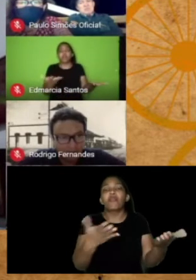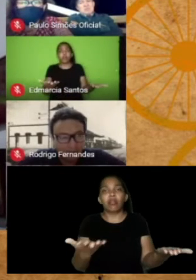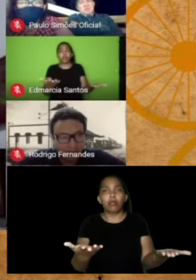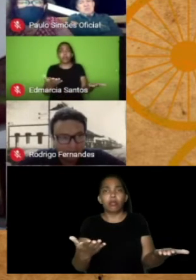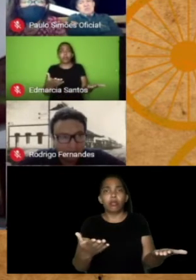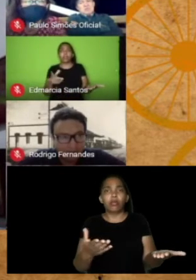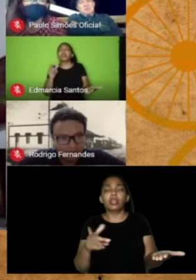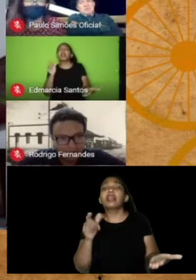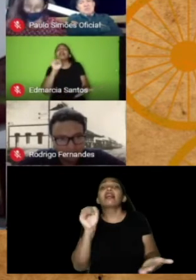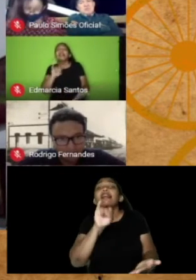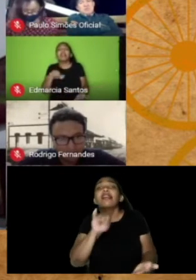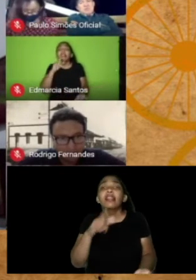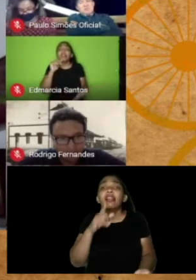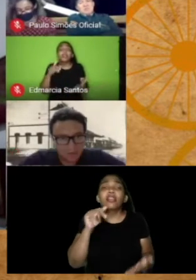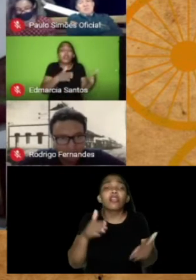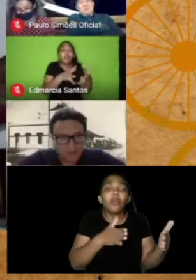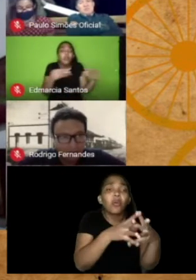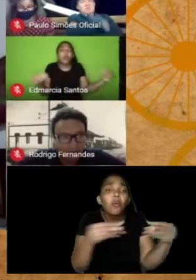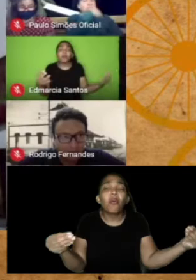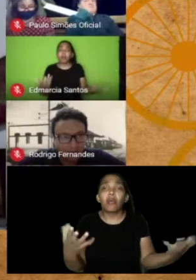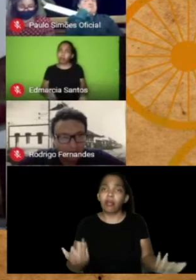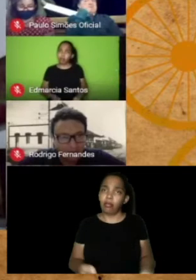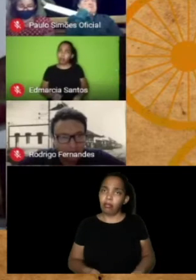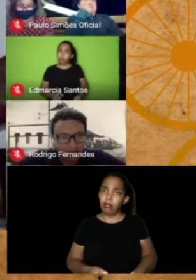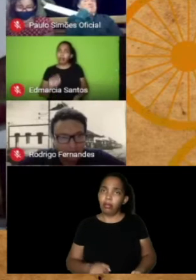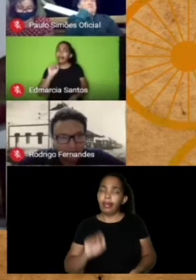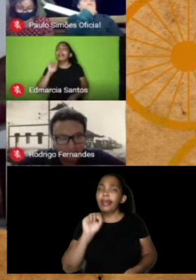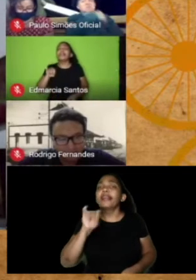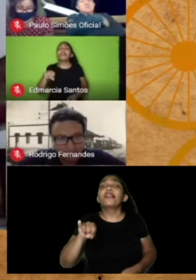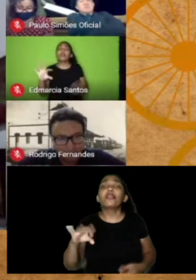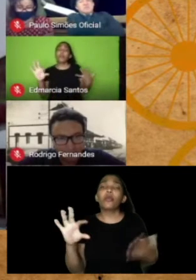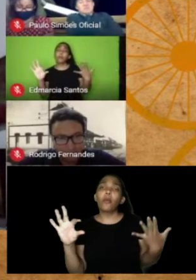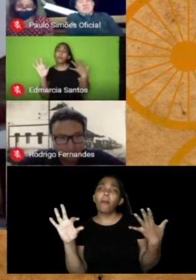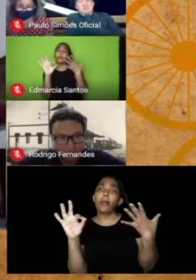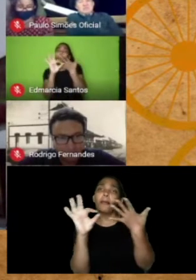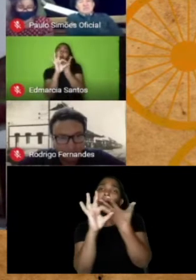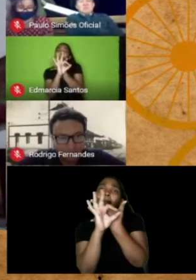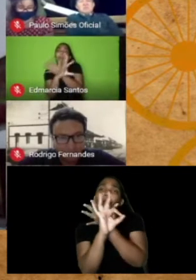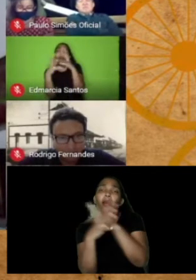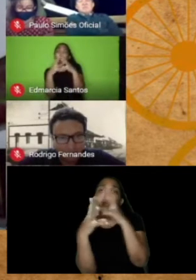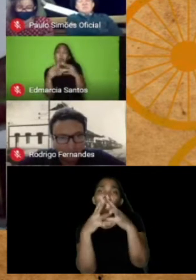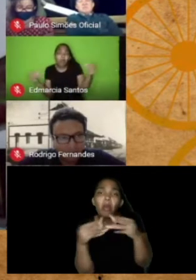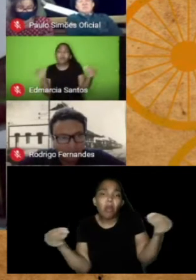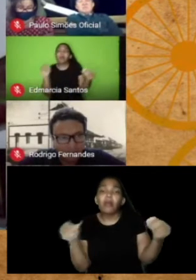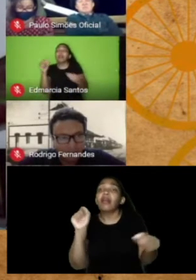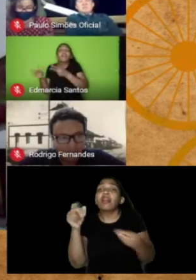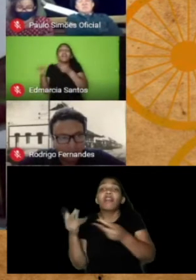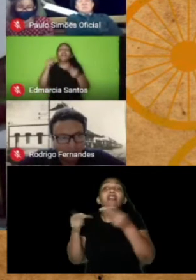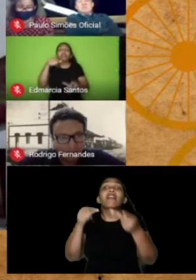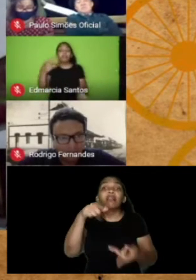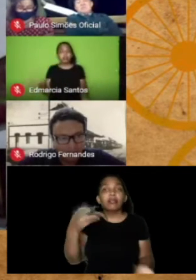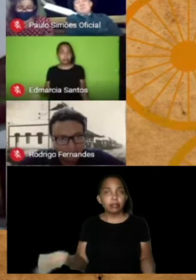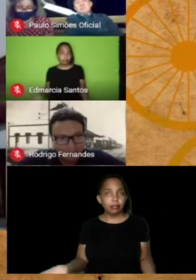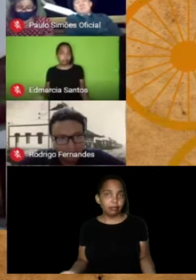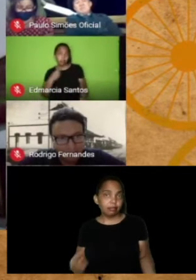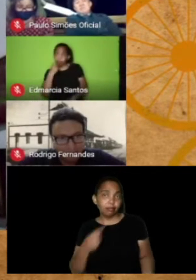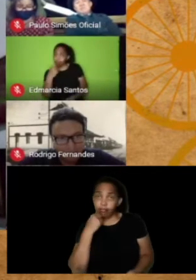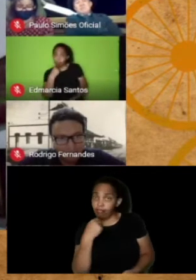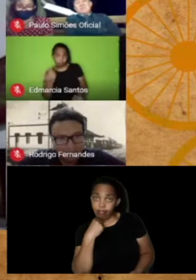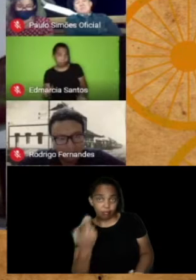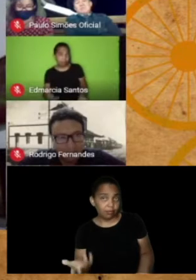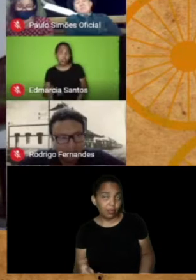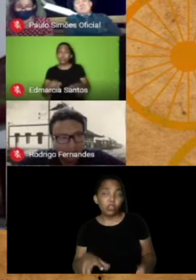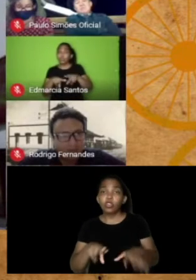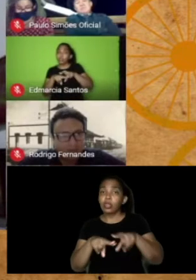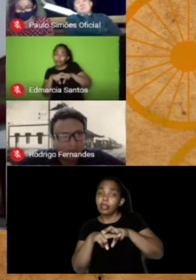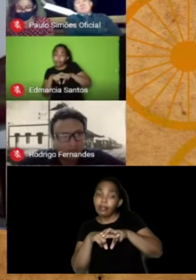rio. O dia que o Pantanal acabar, ninguém mais vai fazer turismo no Pantanal. O dia que a estrada de ferro, os bens da estrada de ferro